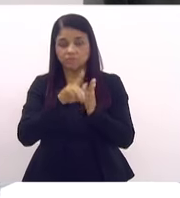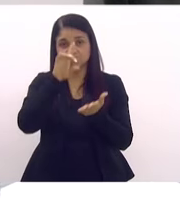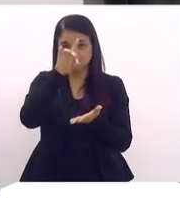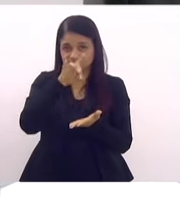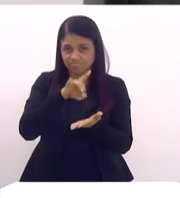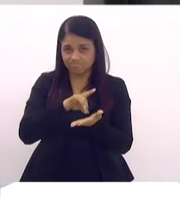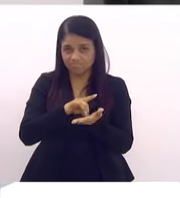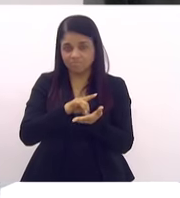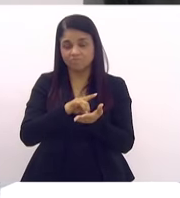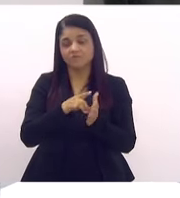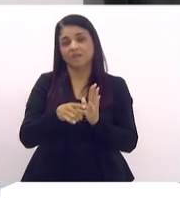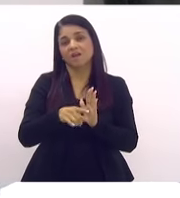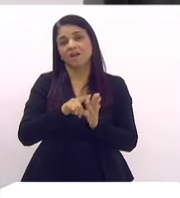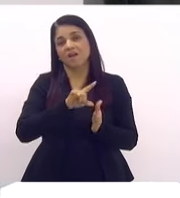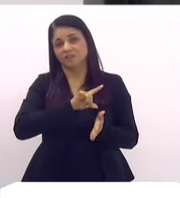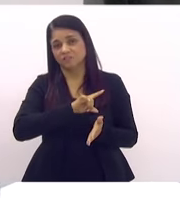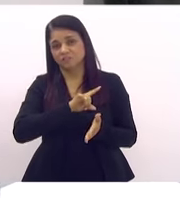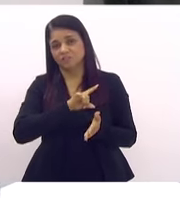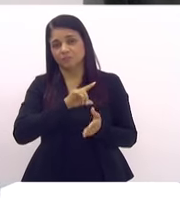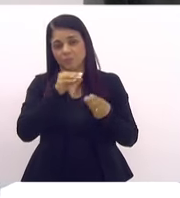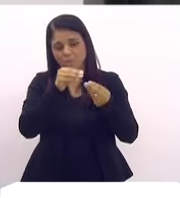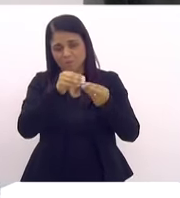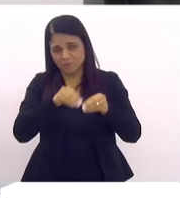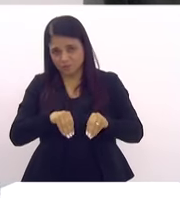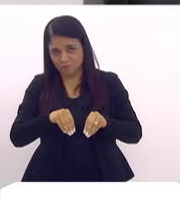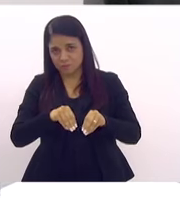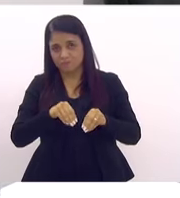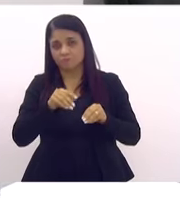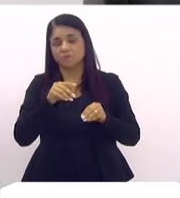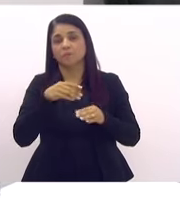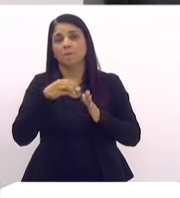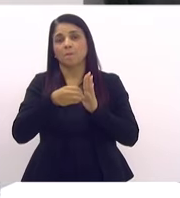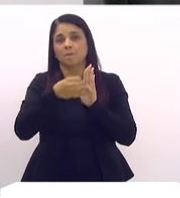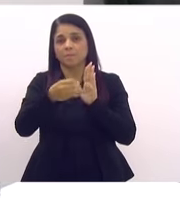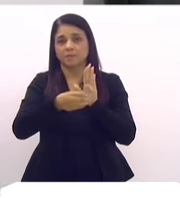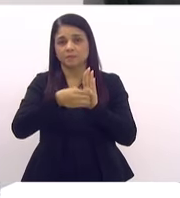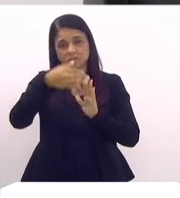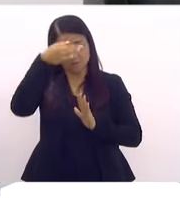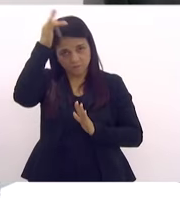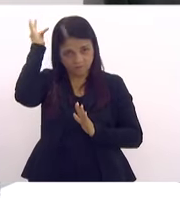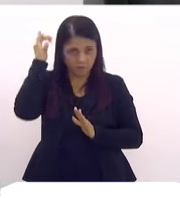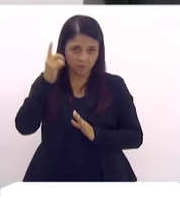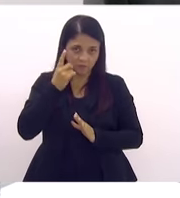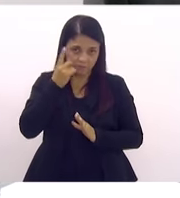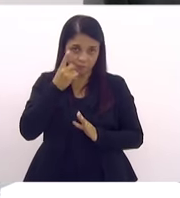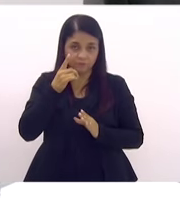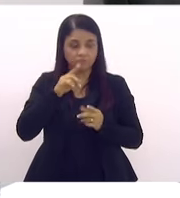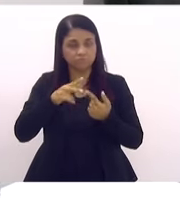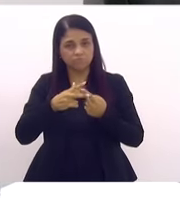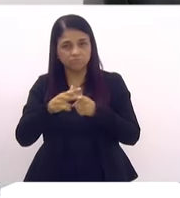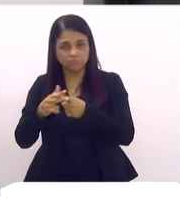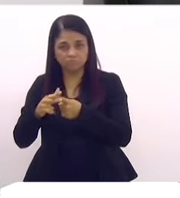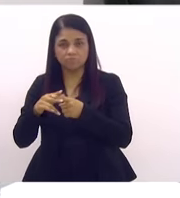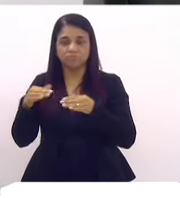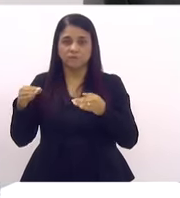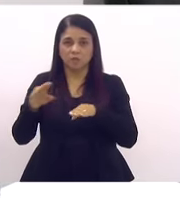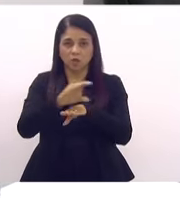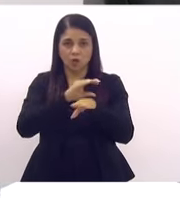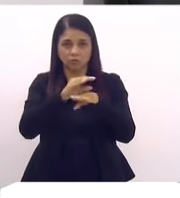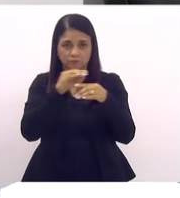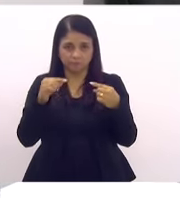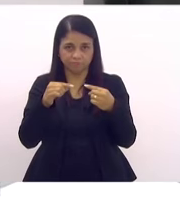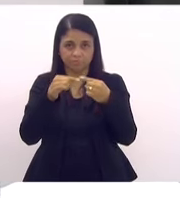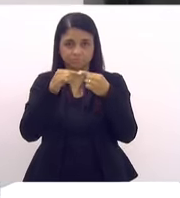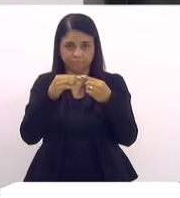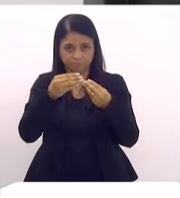originalmente ele tinha sido dado pela prejudicabilidade, o parecer do deputado Fred, que depois retificou o parecer pela constitucionalidade. Como é um projeto